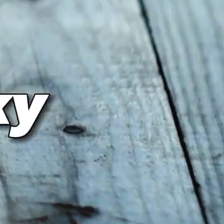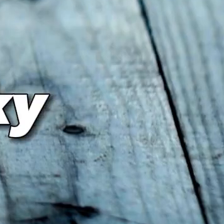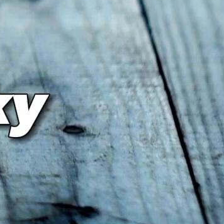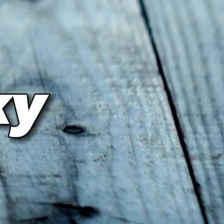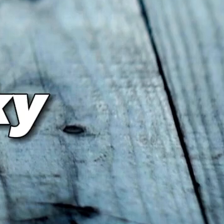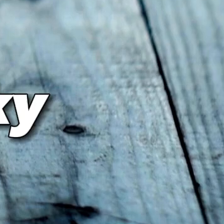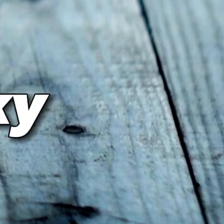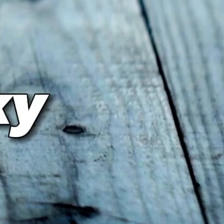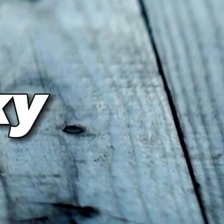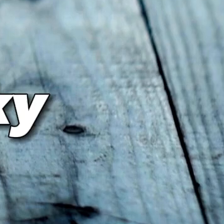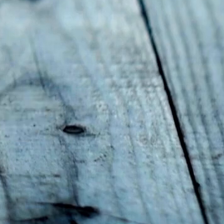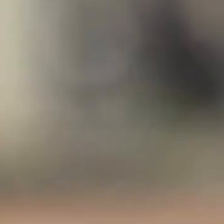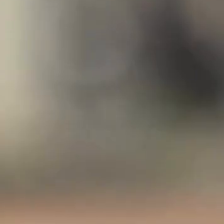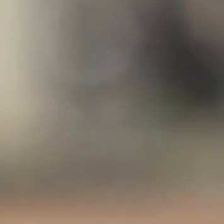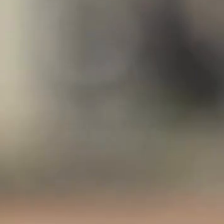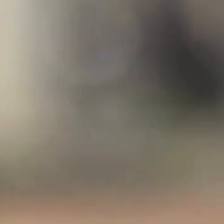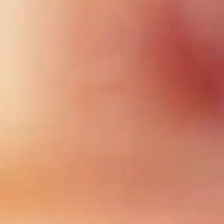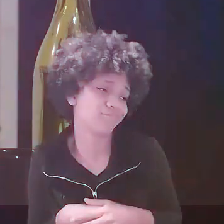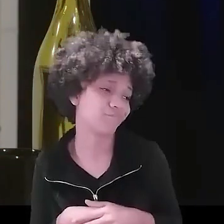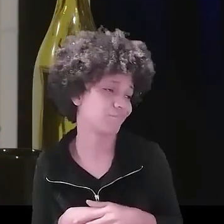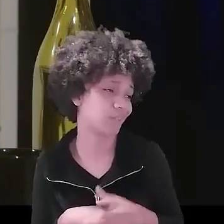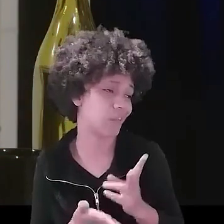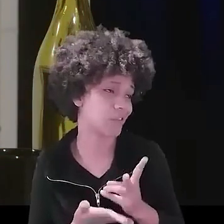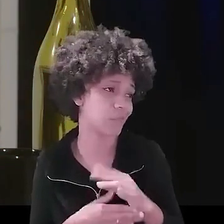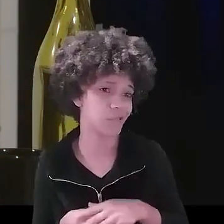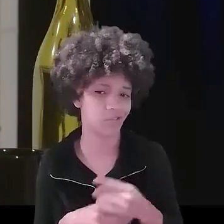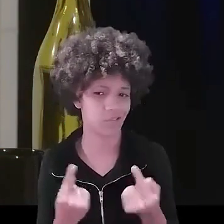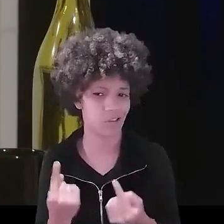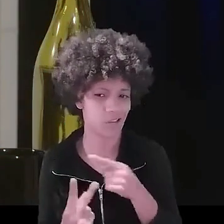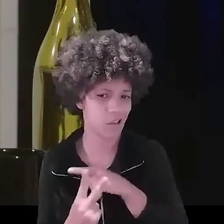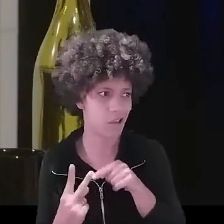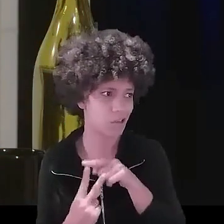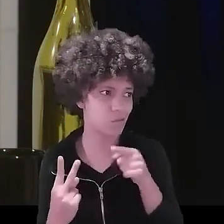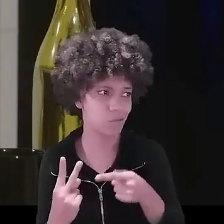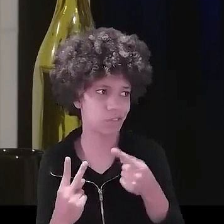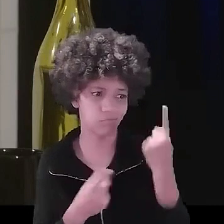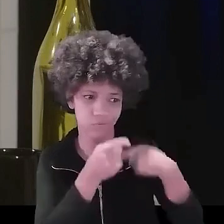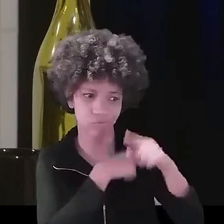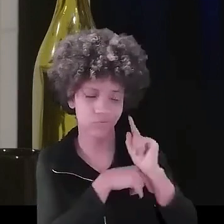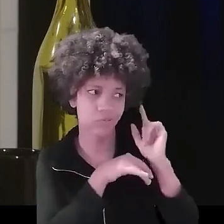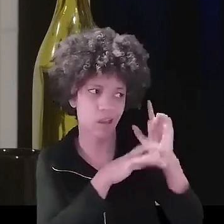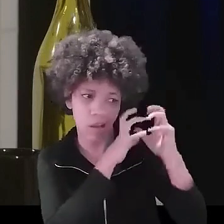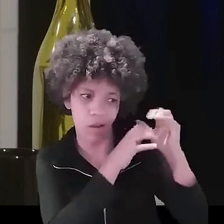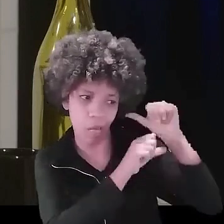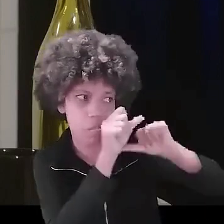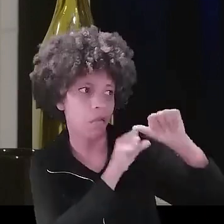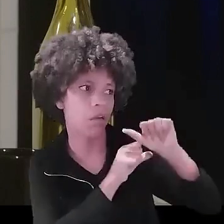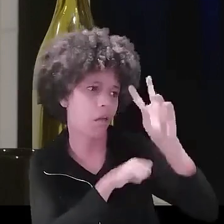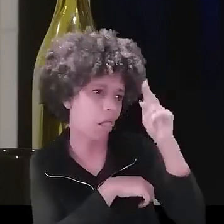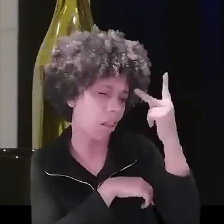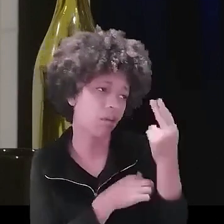maconha chega em casa e toma um uísque toda noite, ou fuma um cigarro. Cara, são duas substâncias que você está colocando no seu cérebro que modificam dopamina